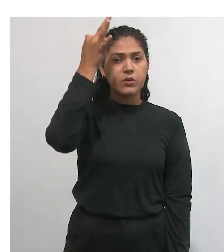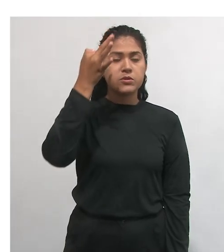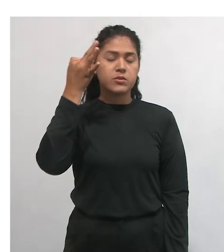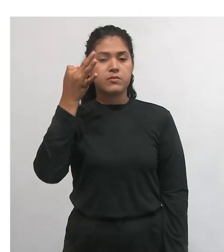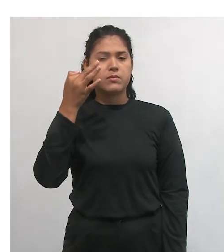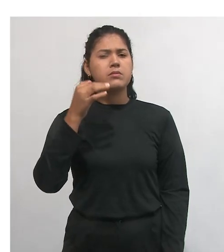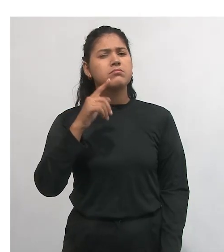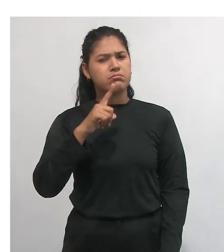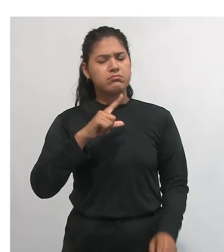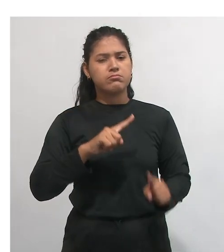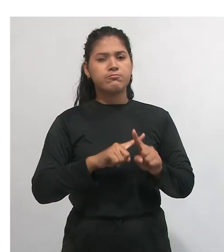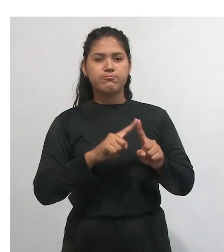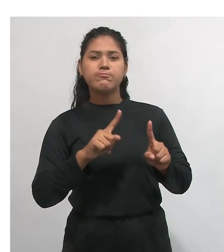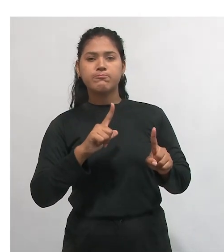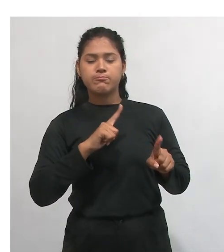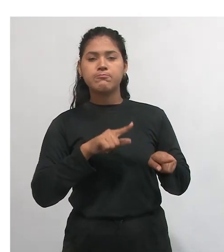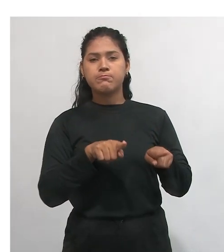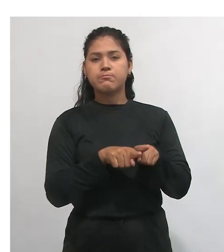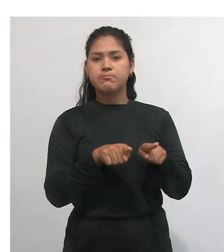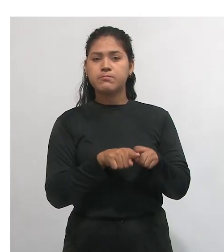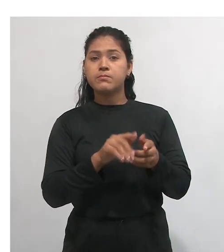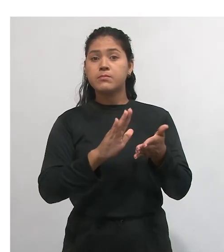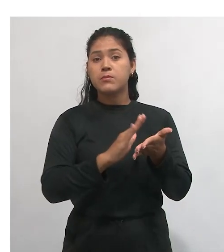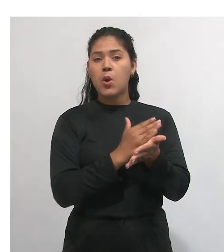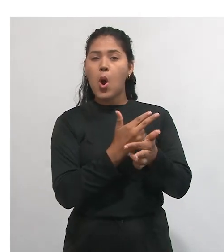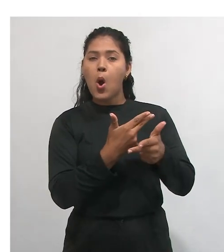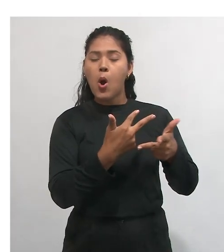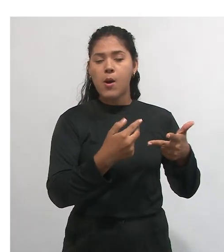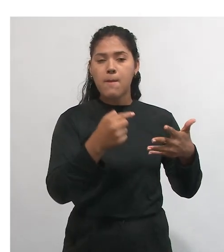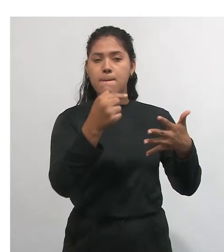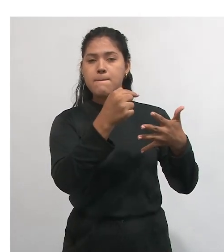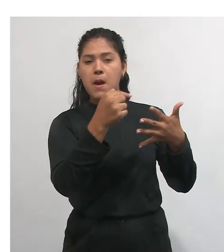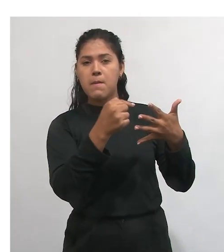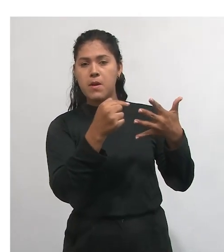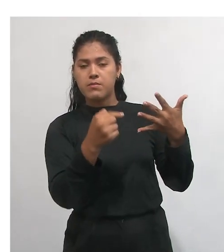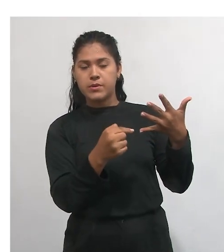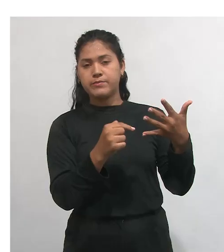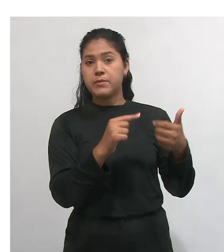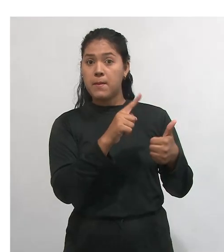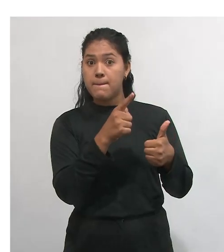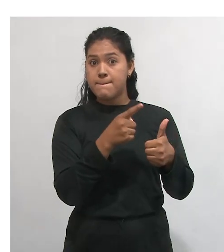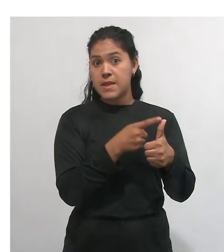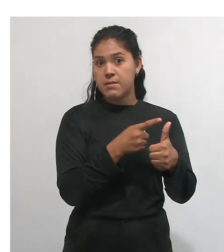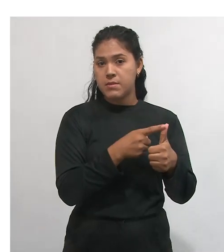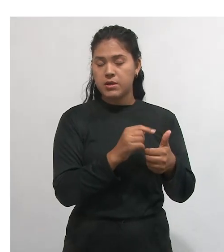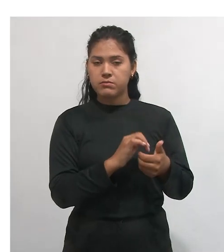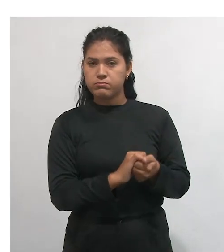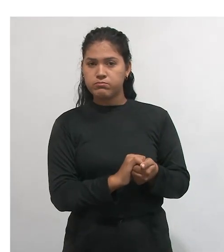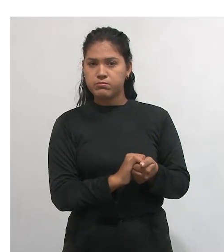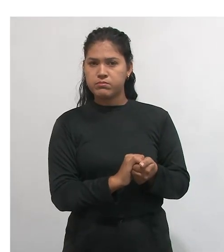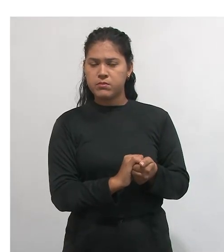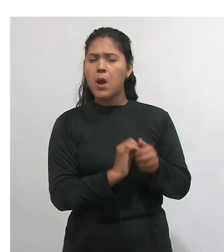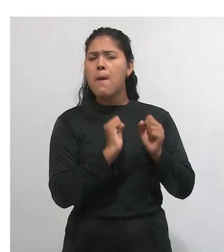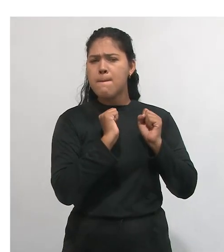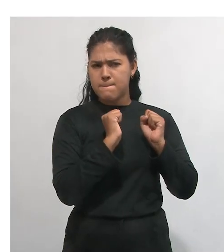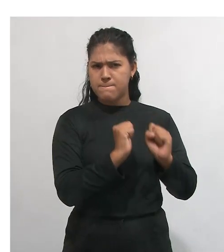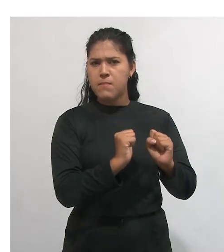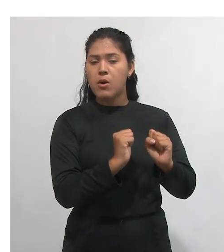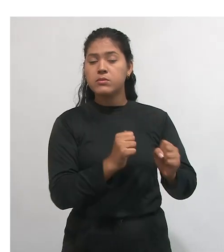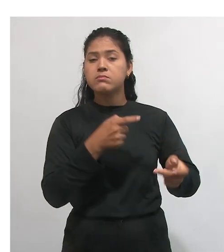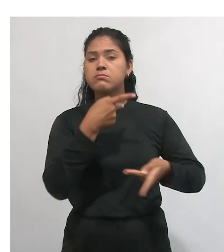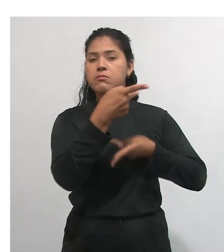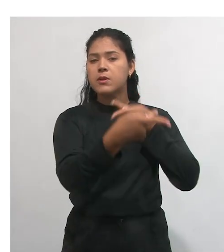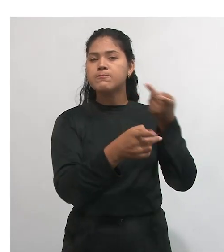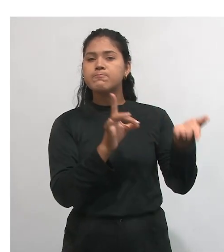outra coisa interessante aqui, que não há possibilidade sobre o que não existe. Então, pode falar a verdade que não